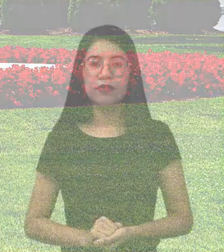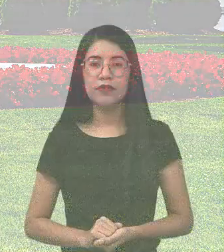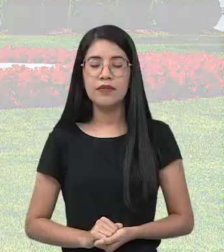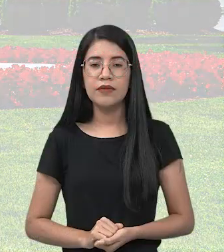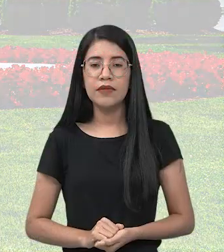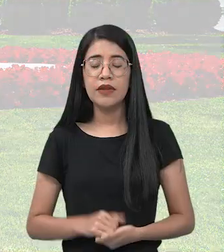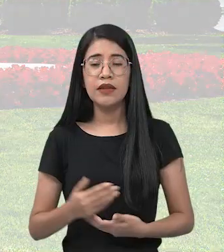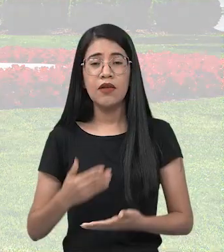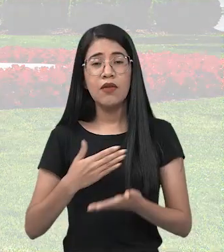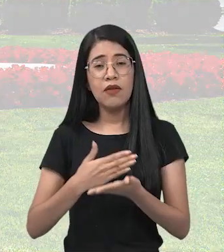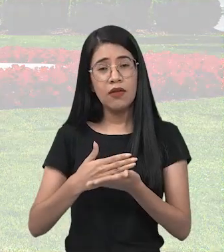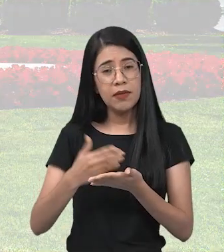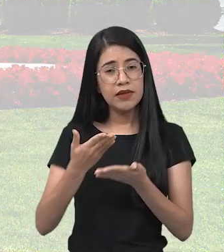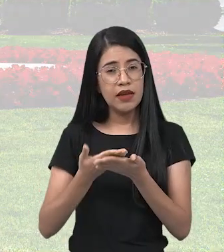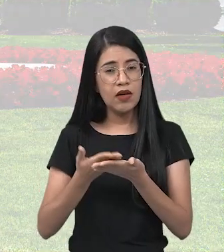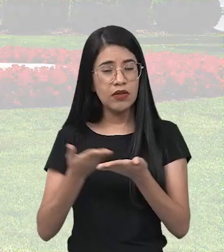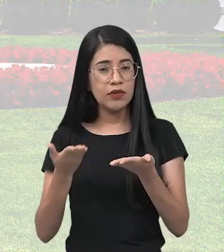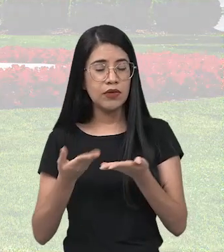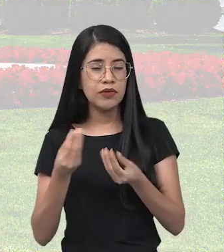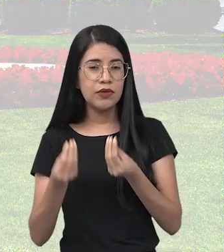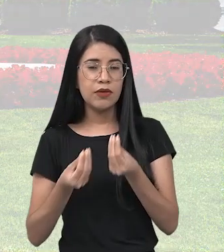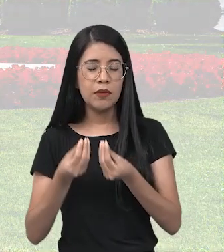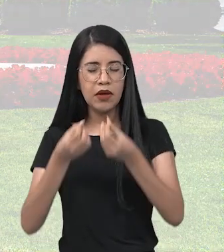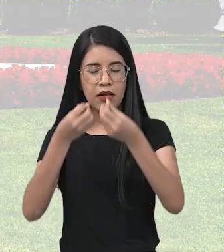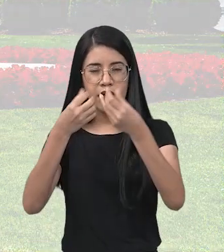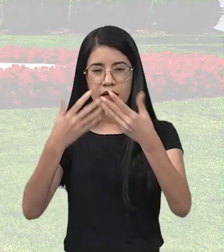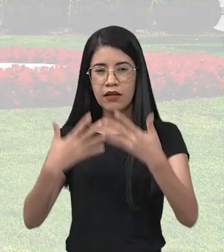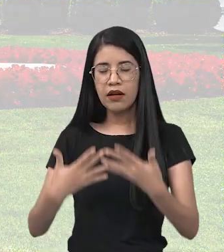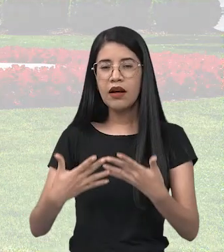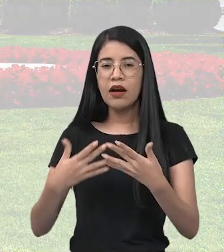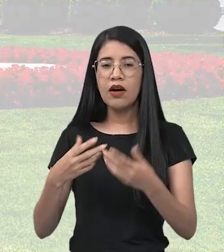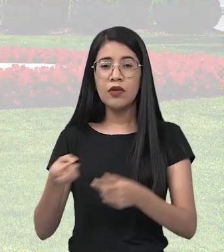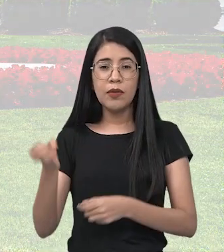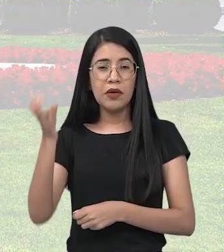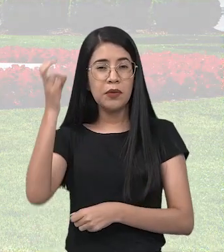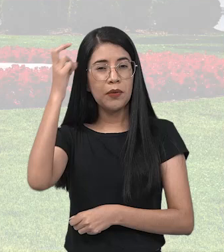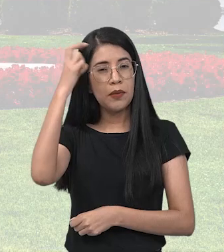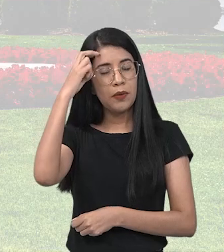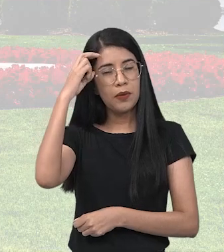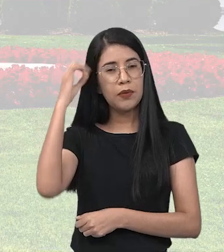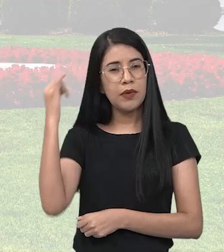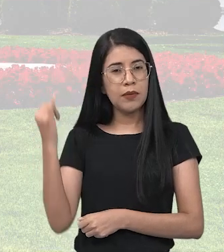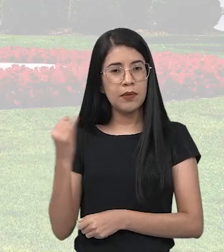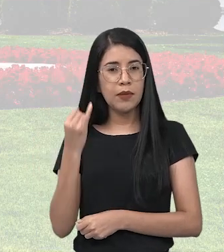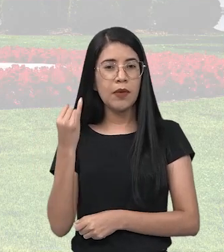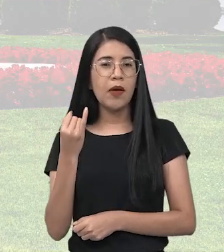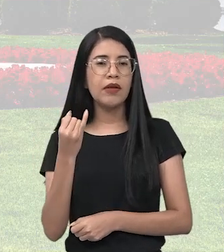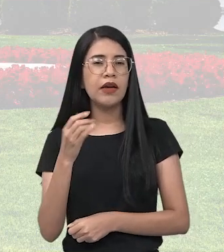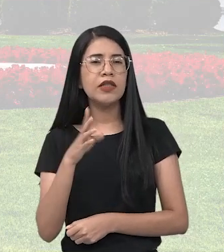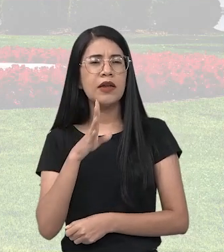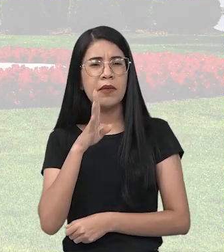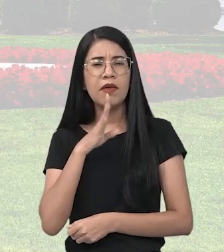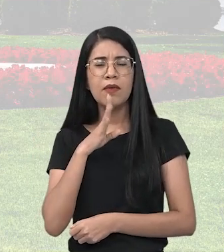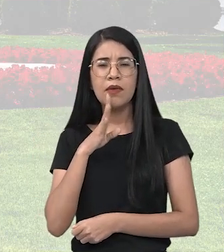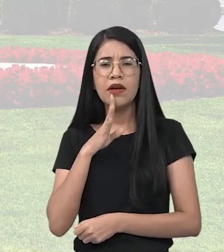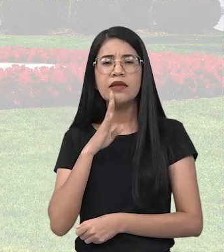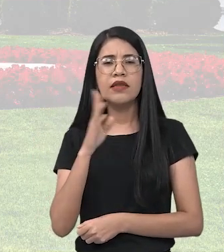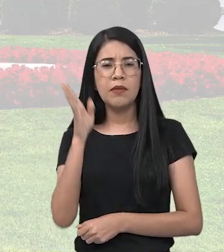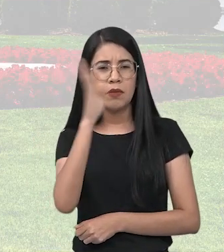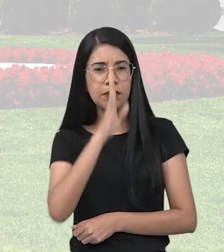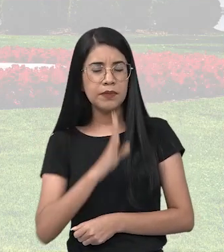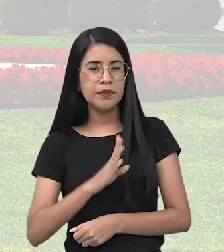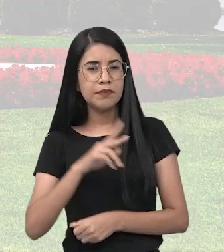Vamos começar a nossa aula falando sobre uma cultura que é muito apreciada pelo povo